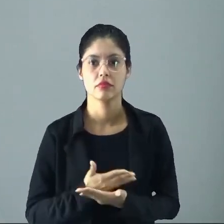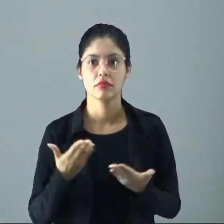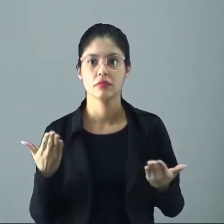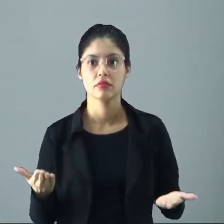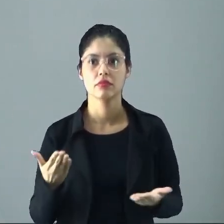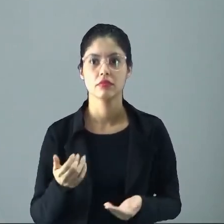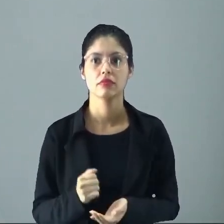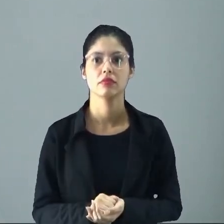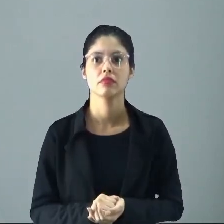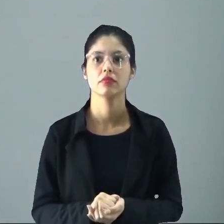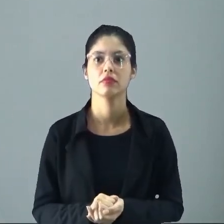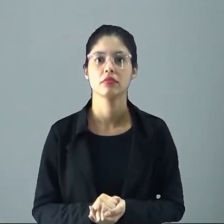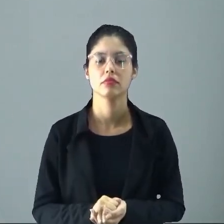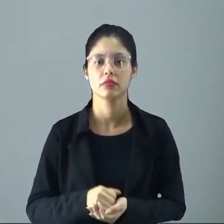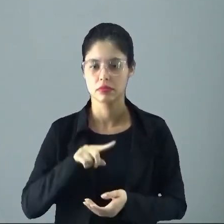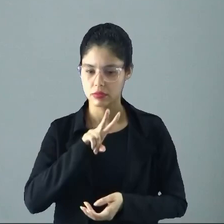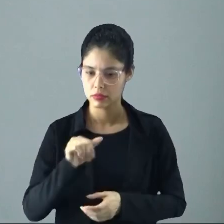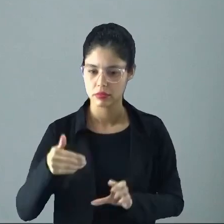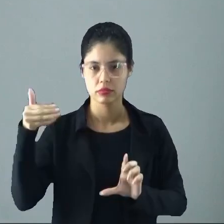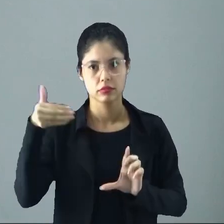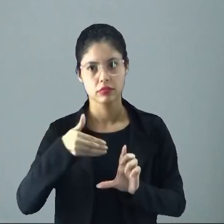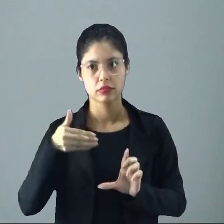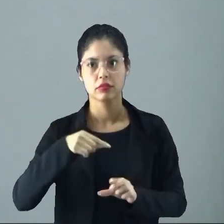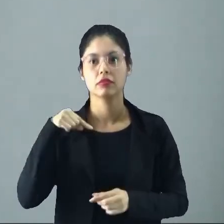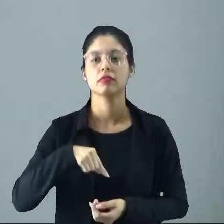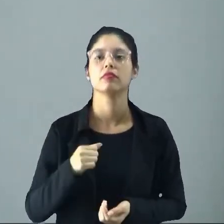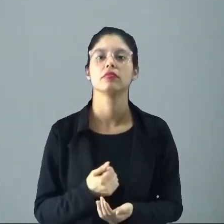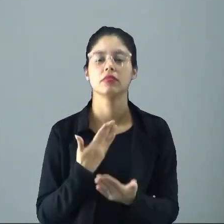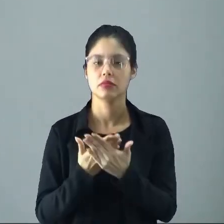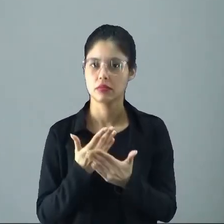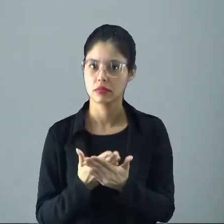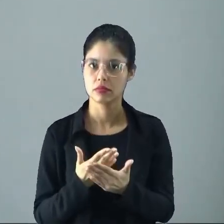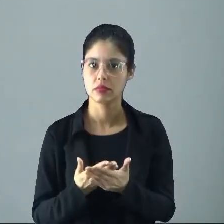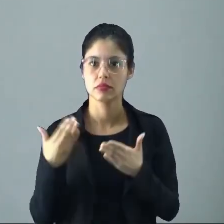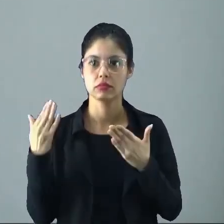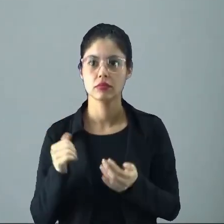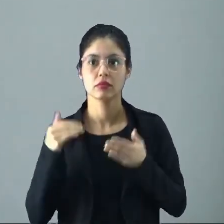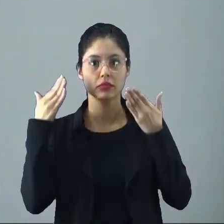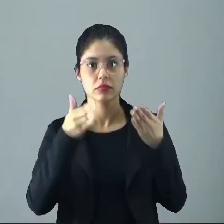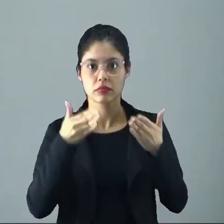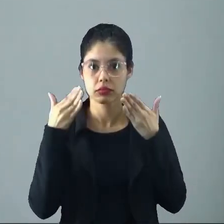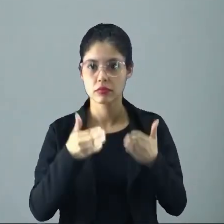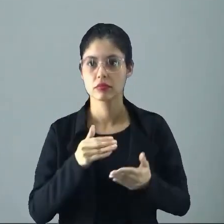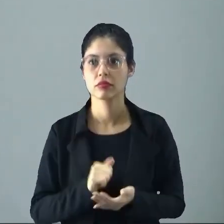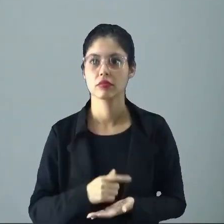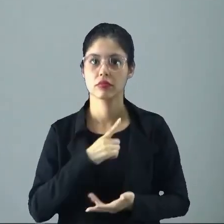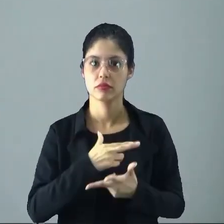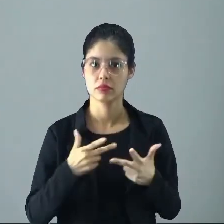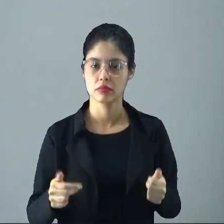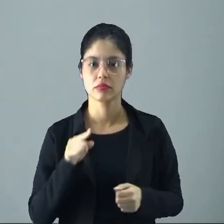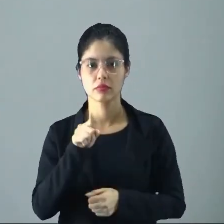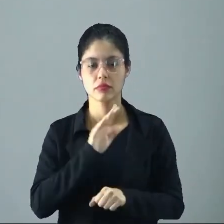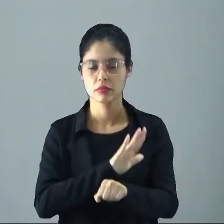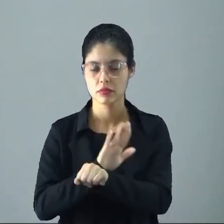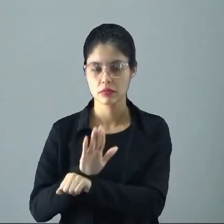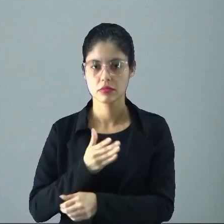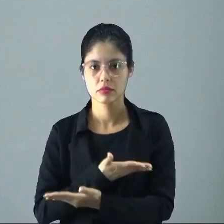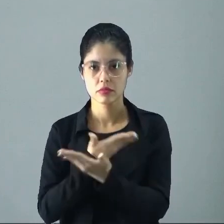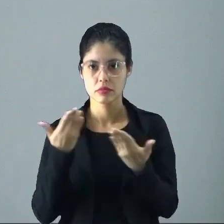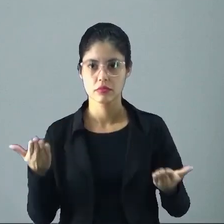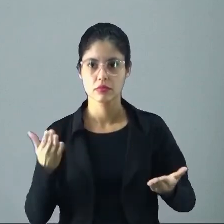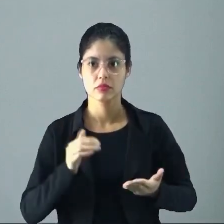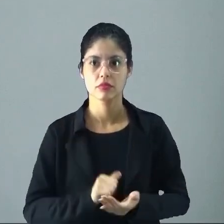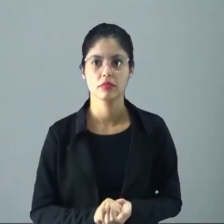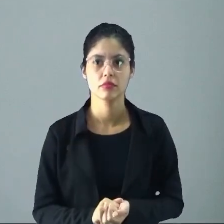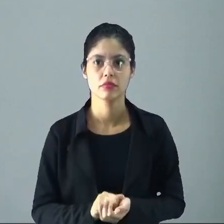Pessoal, vamos lá, caprichem no estudo. Não, foco. Aqui tem muita coisa que vai ajudar